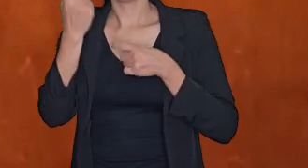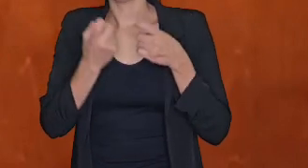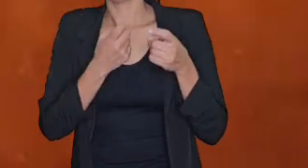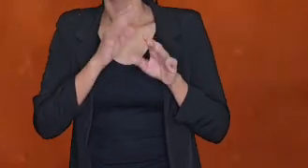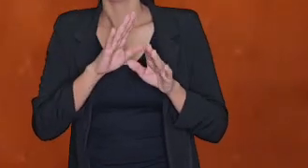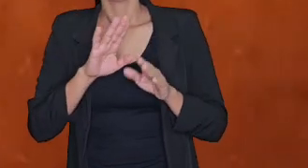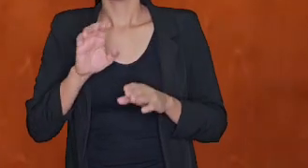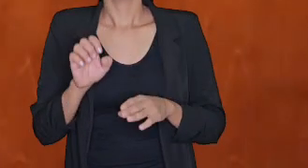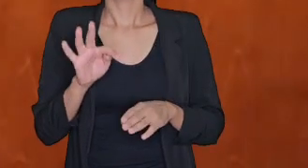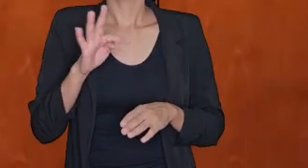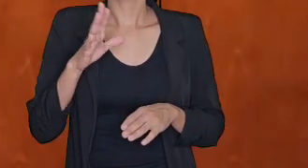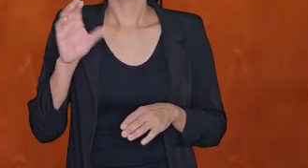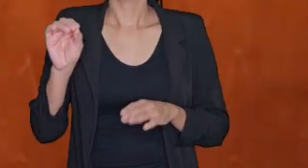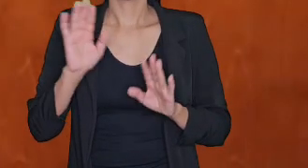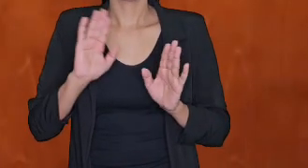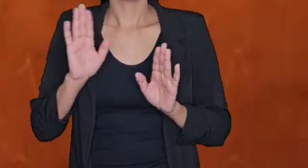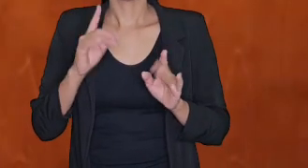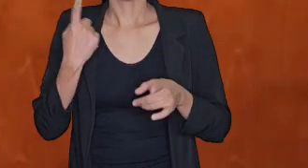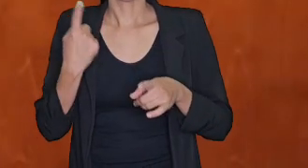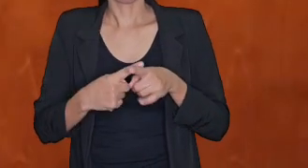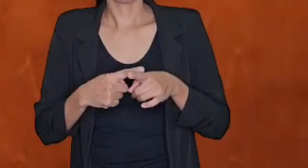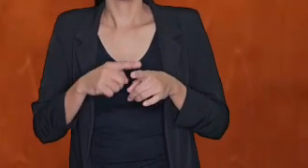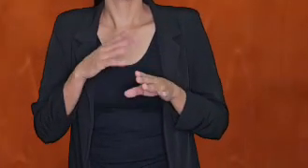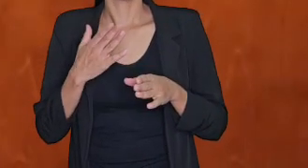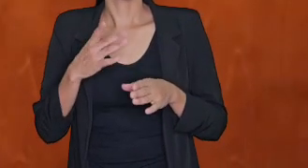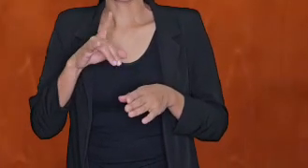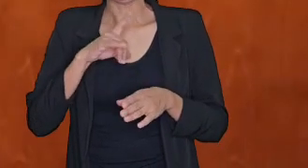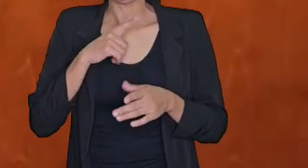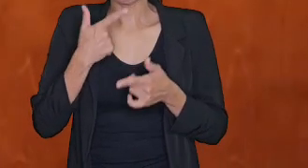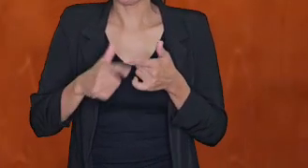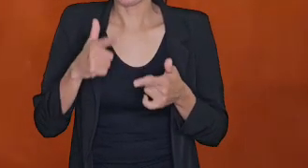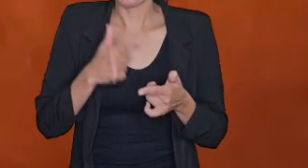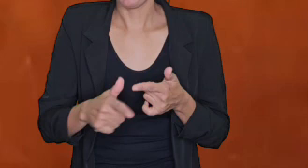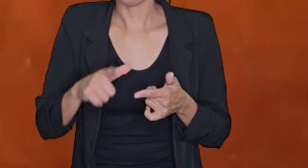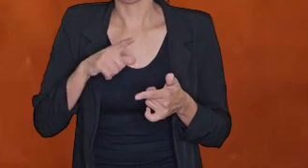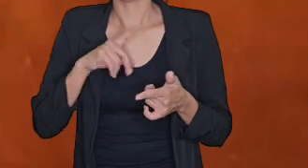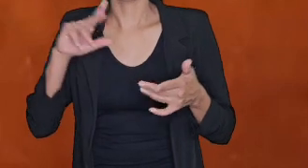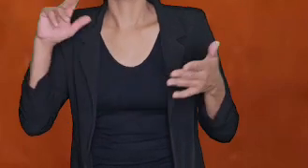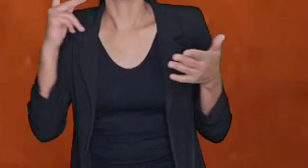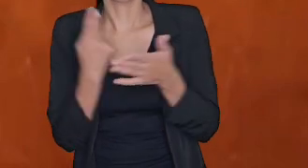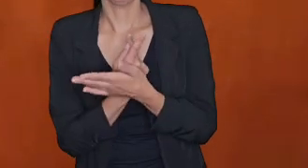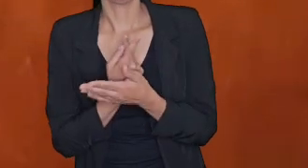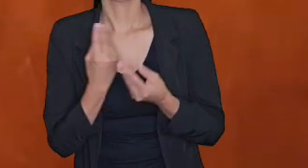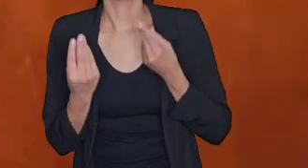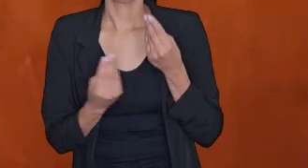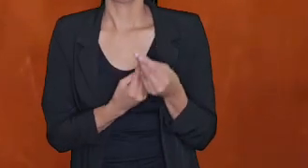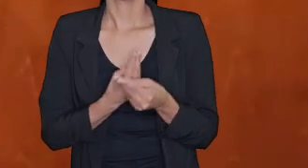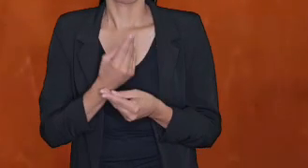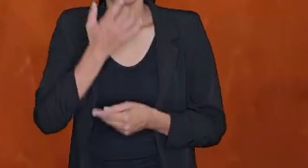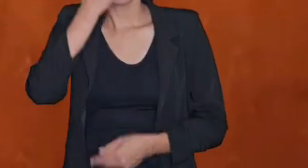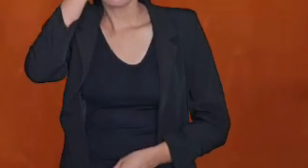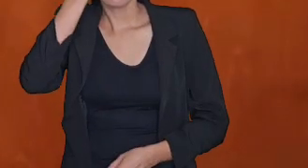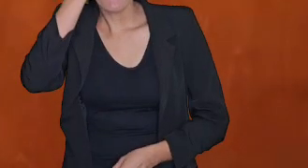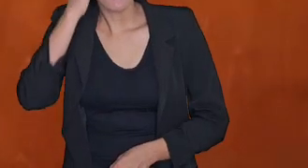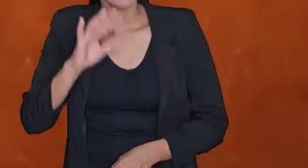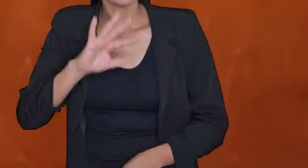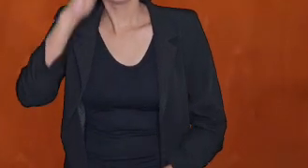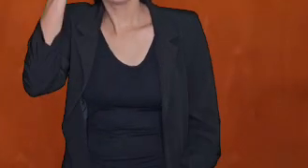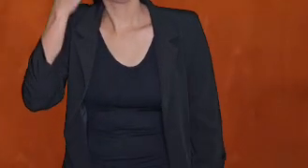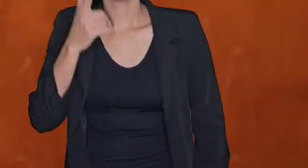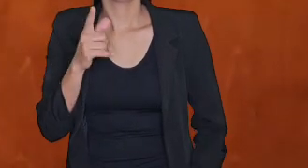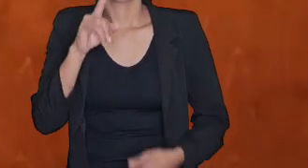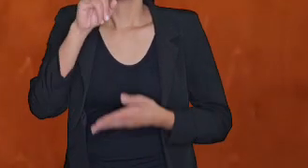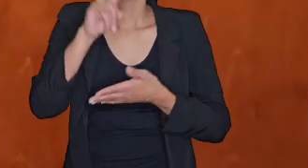nem cogitamos, nos preocupamos com os inventários extrajudiciais, que mesmo que tivesse algum problema e